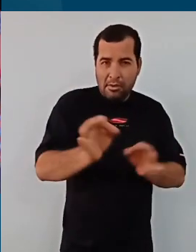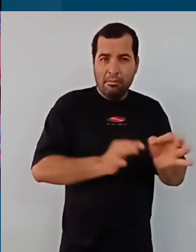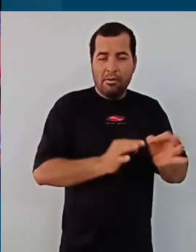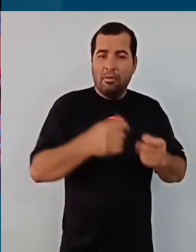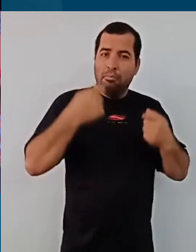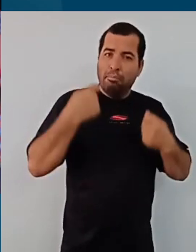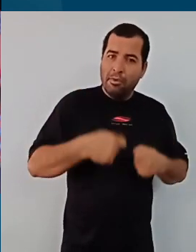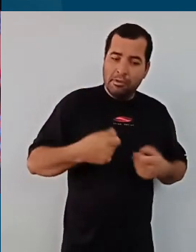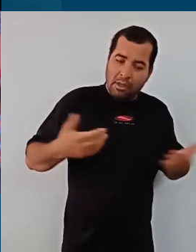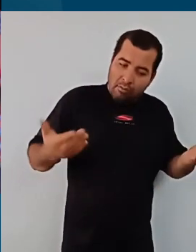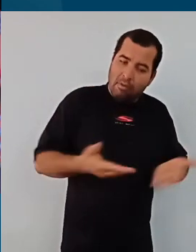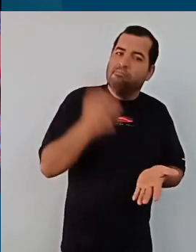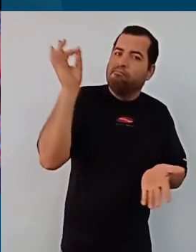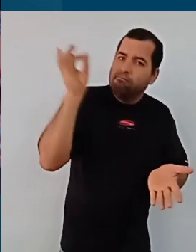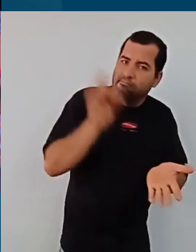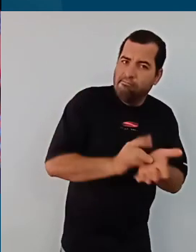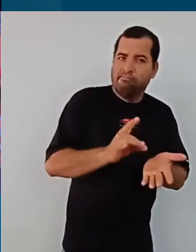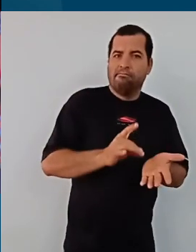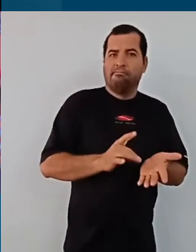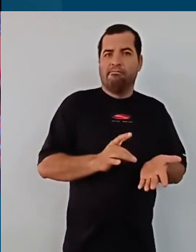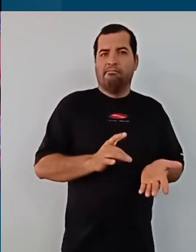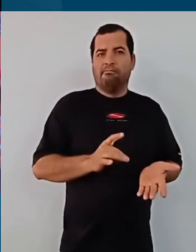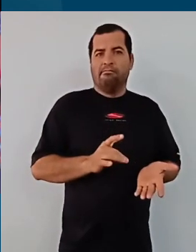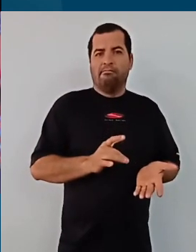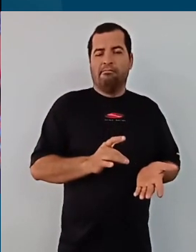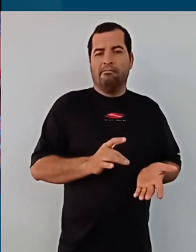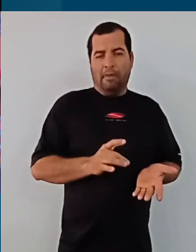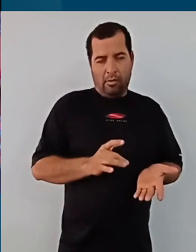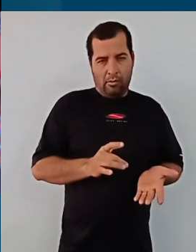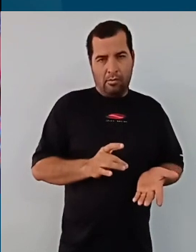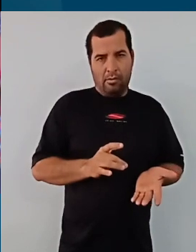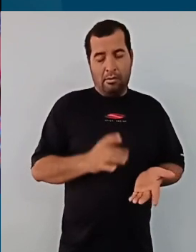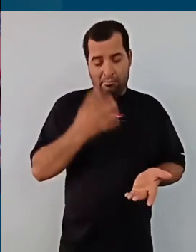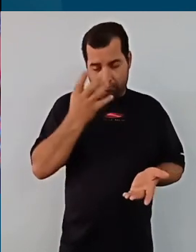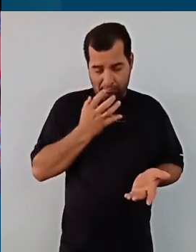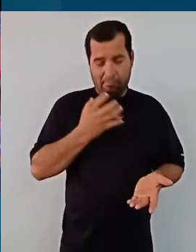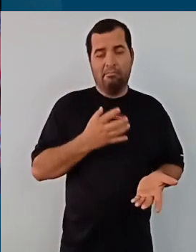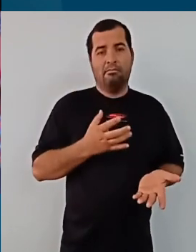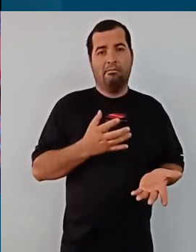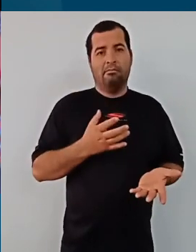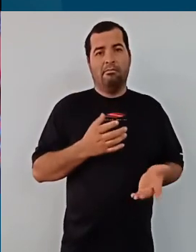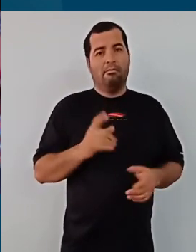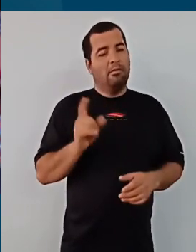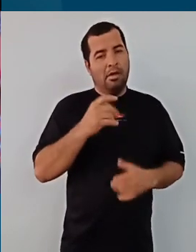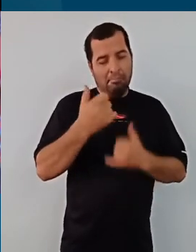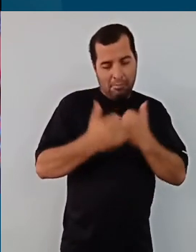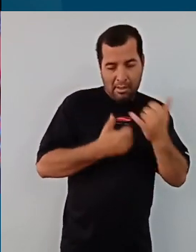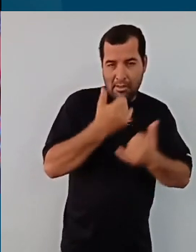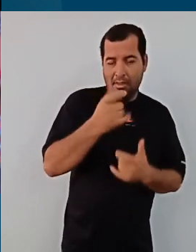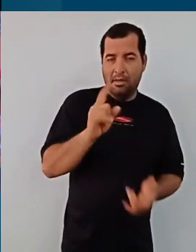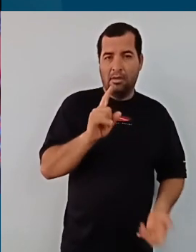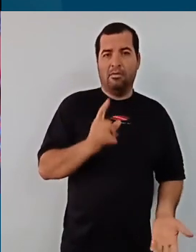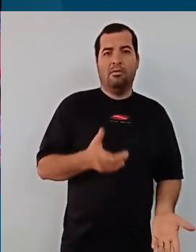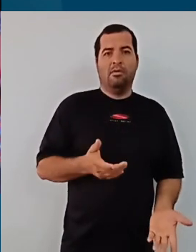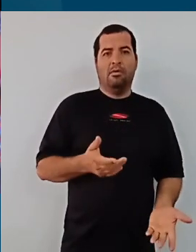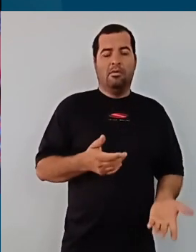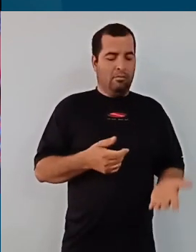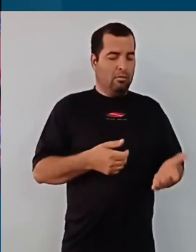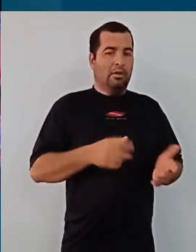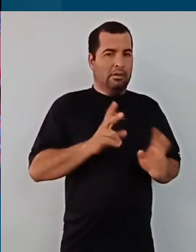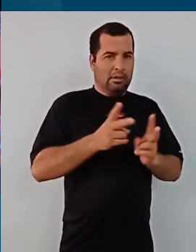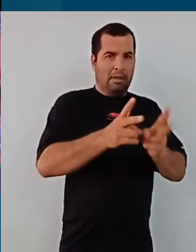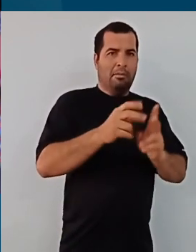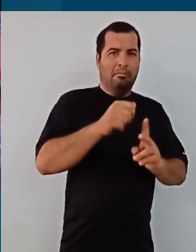ideia que precisa, de fato, ser levada em consideração, não como um documento que se entrega ali no começo